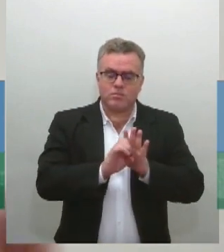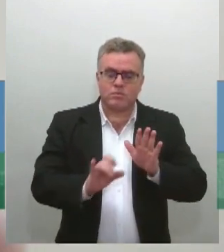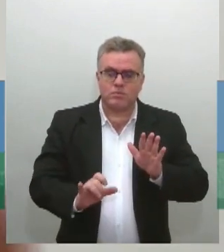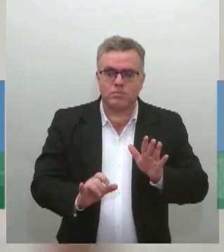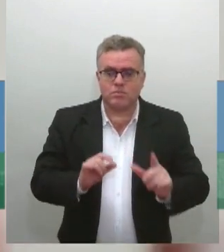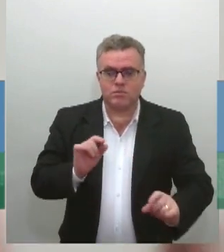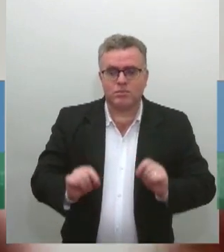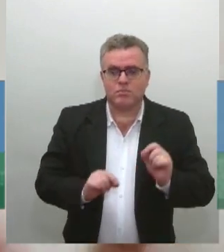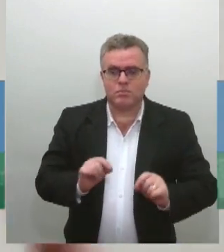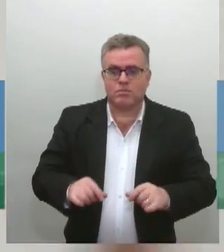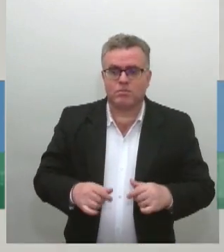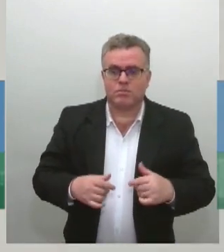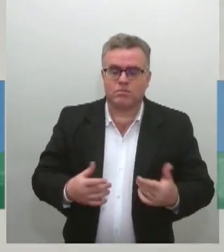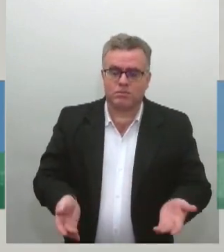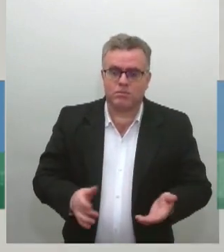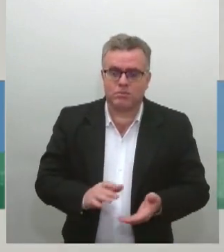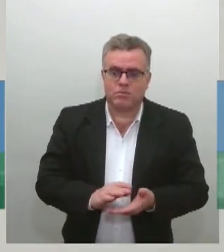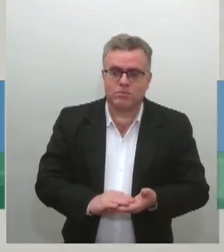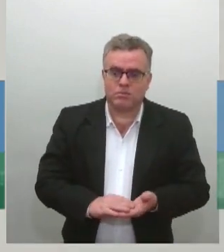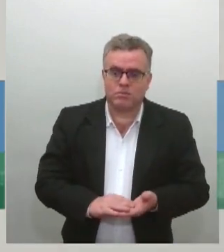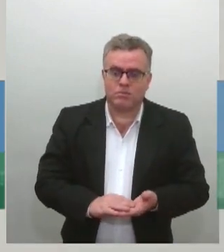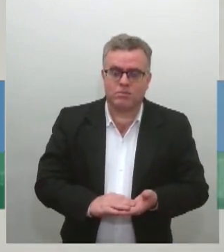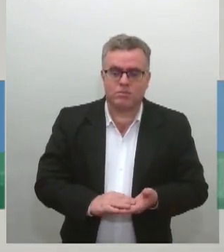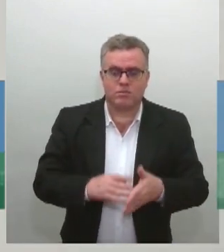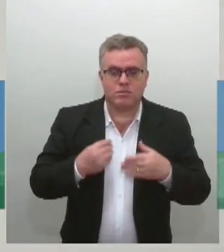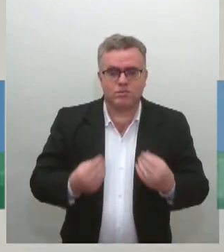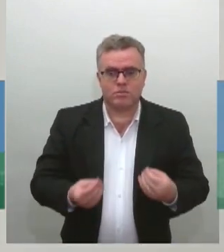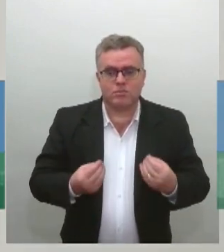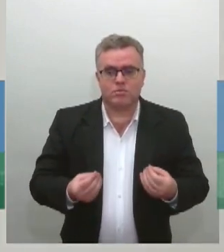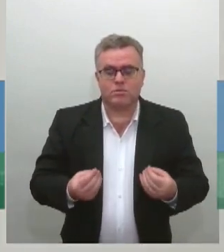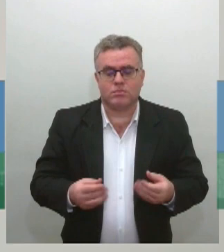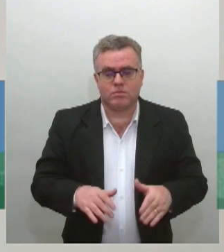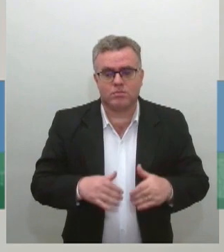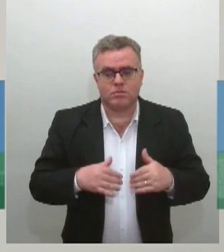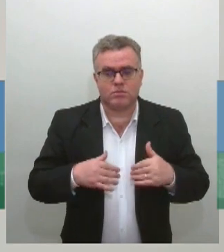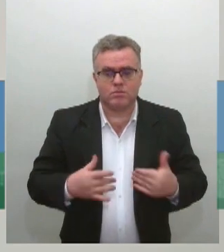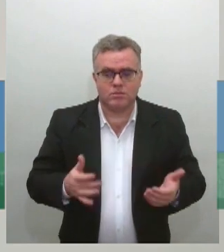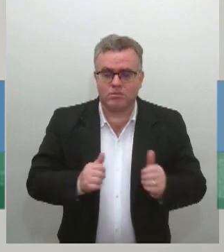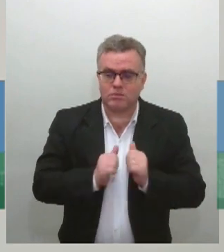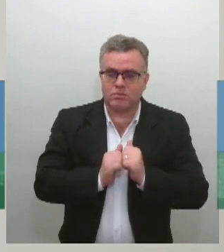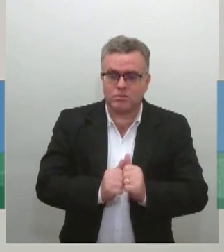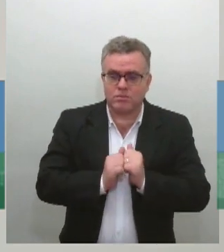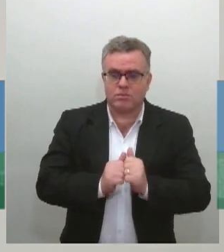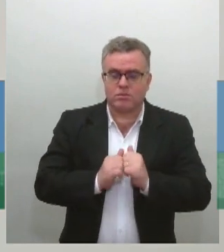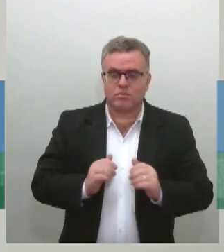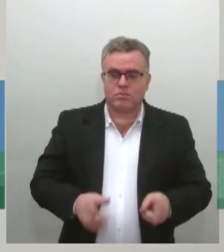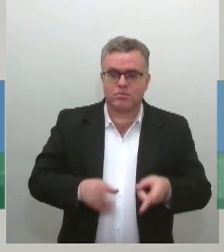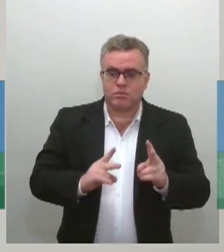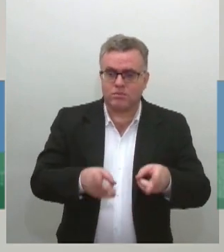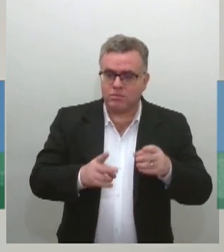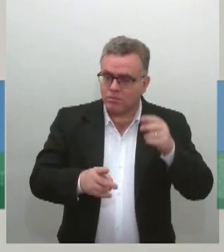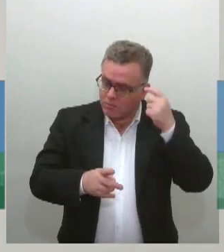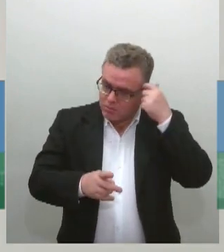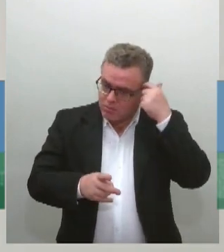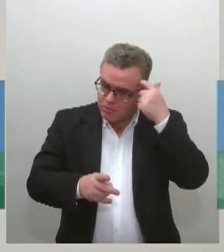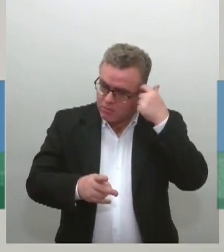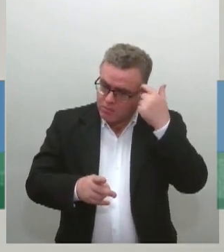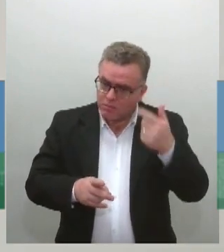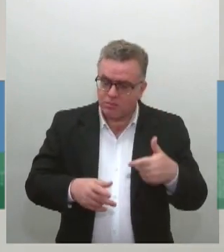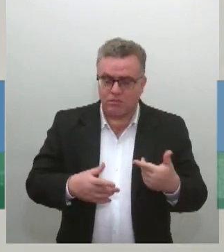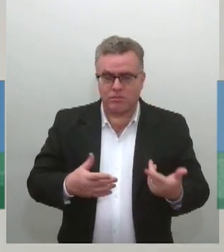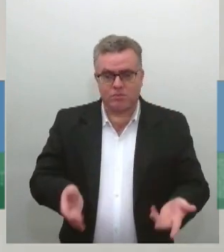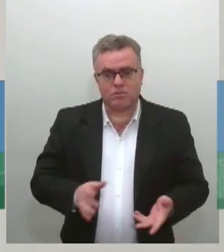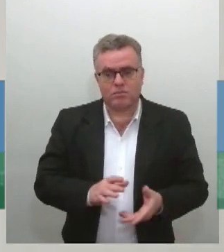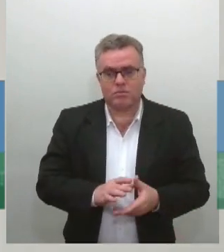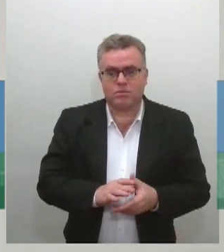São organizações, são órgãos, né, junto aí, que vão caminhar juntos com os escritórios estaduais, justamente para a